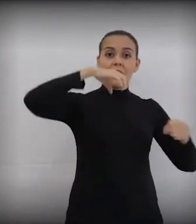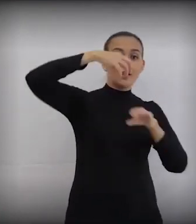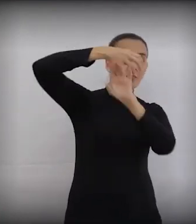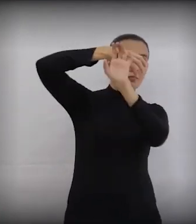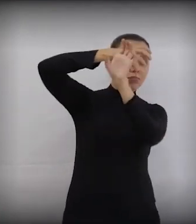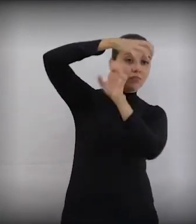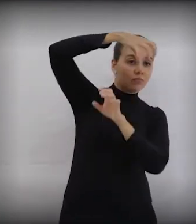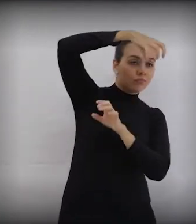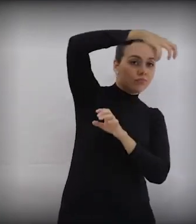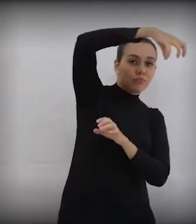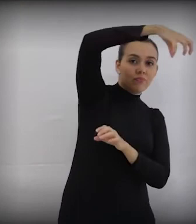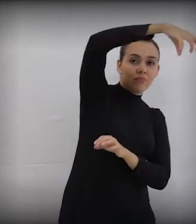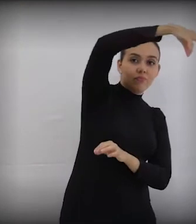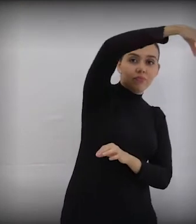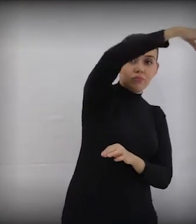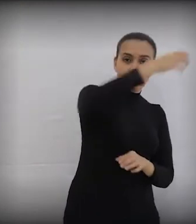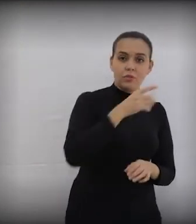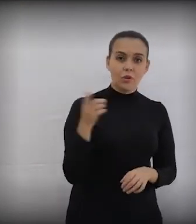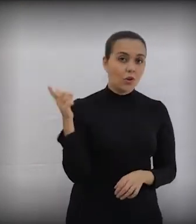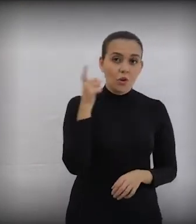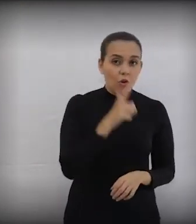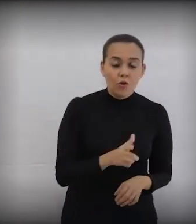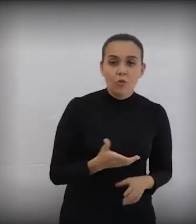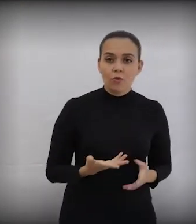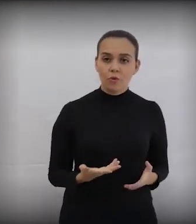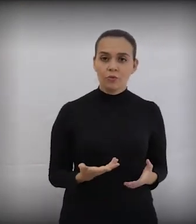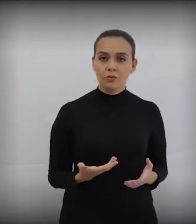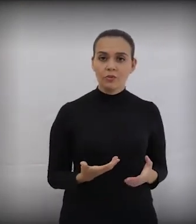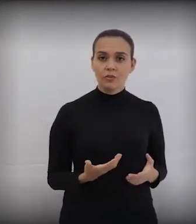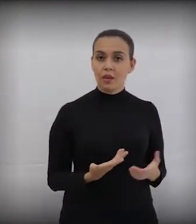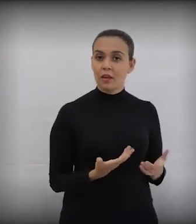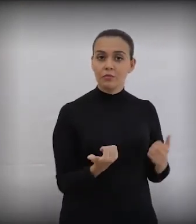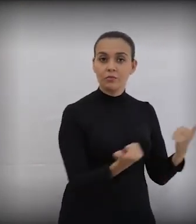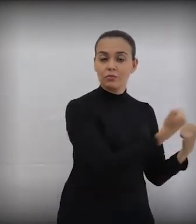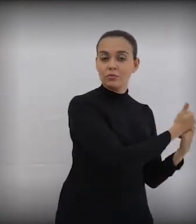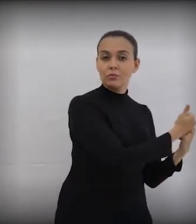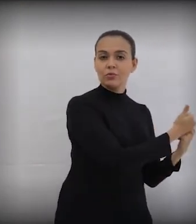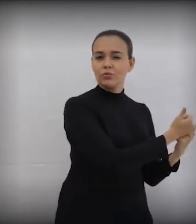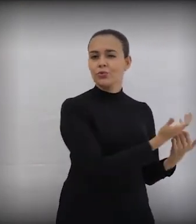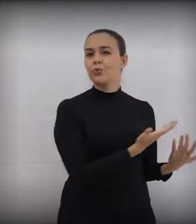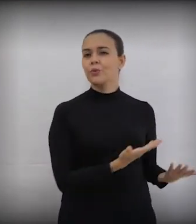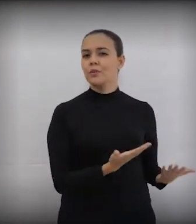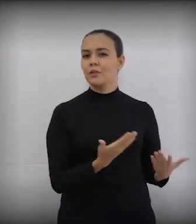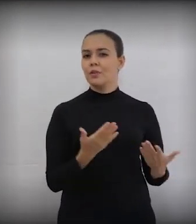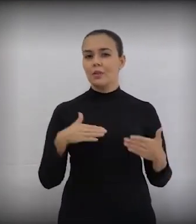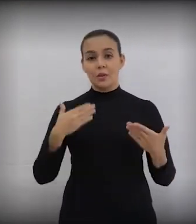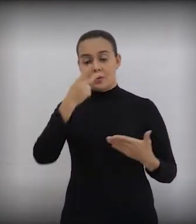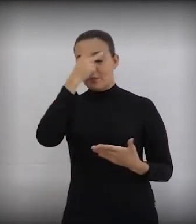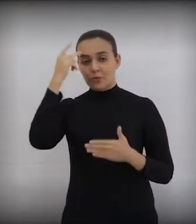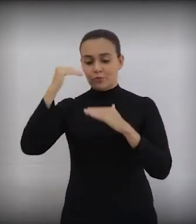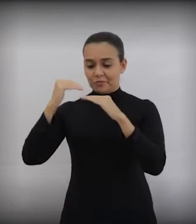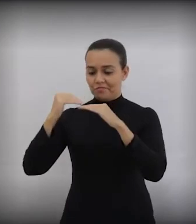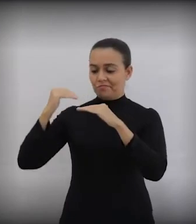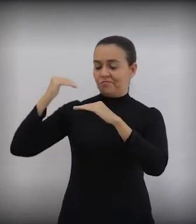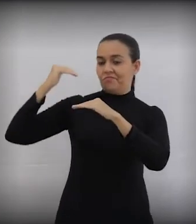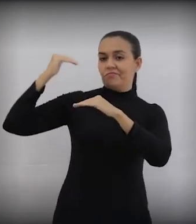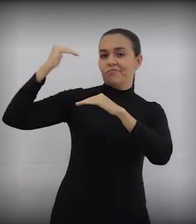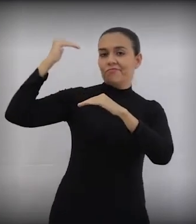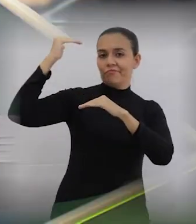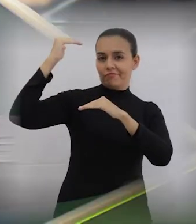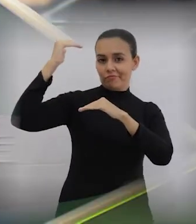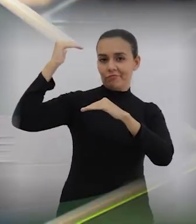batalhão. Então, será que as elites detentoras da programação